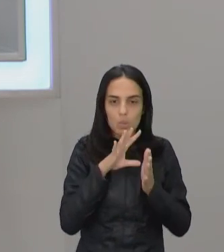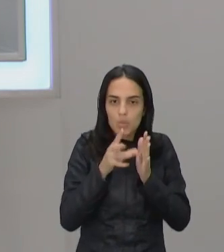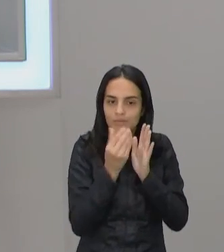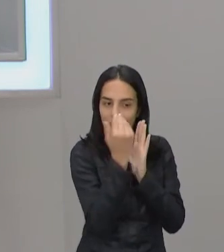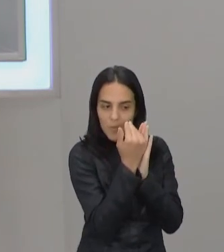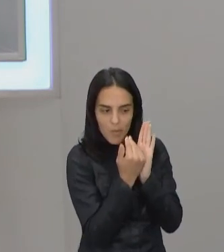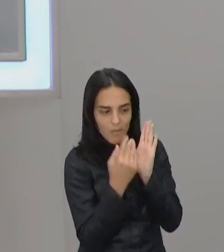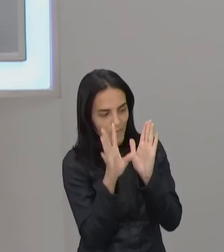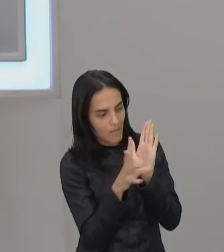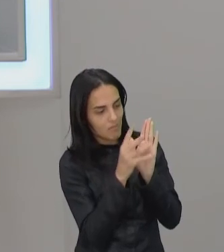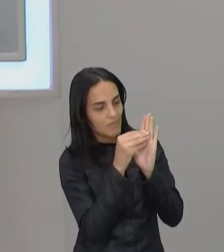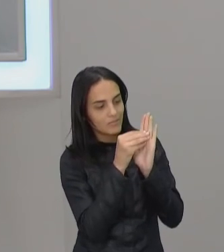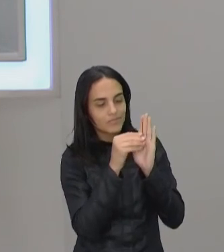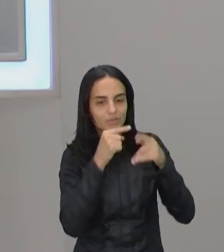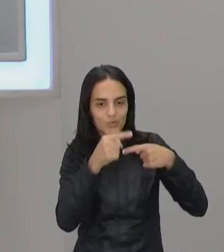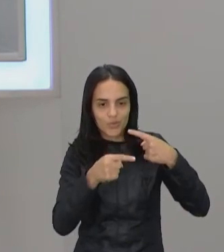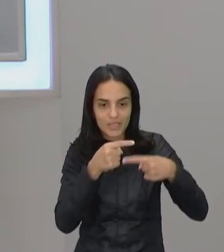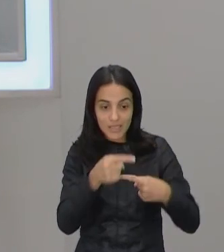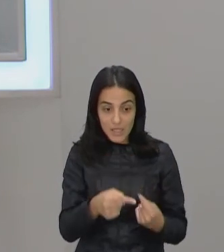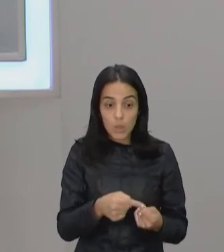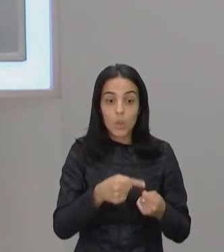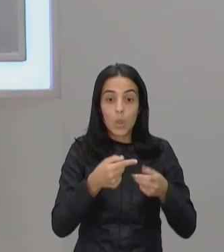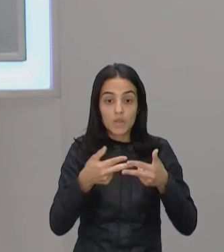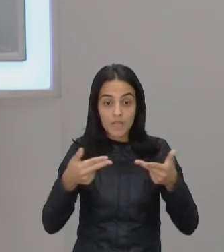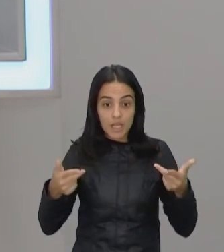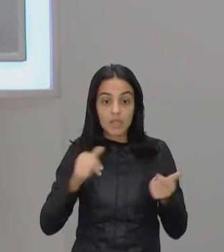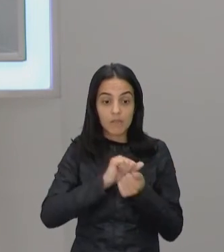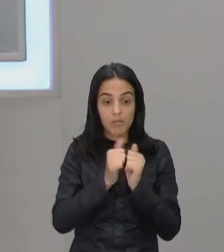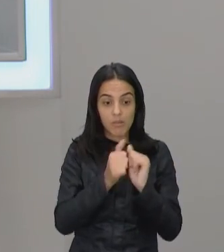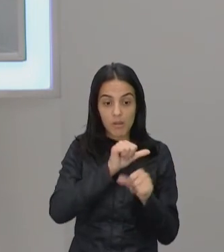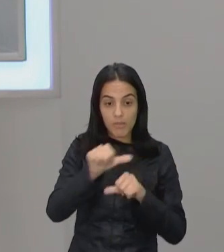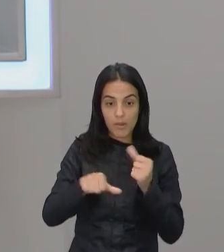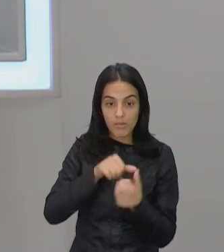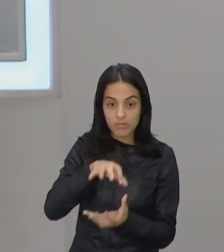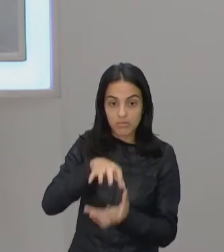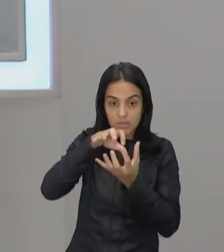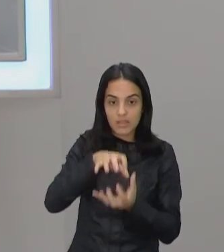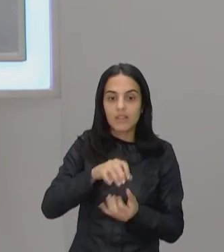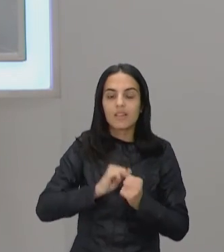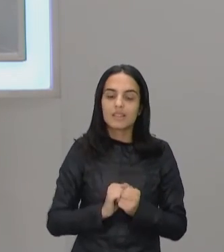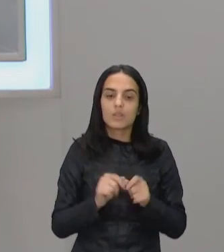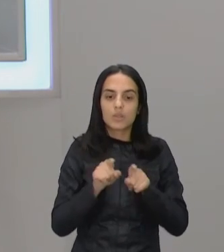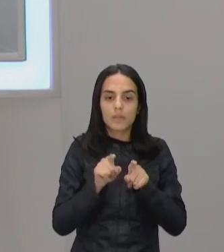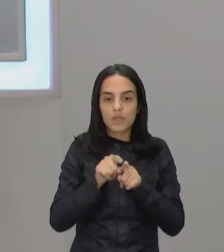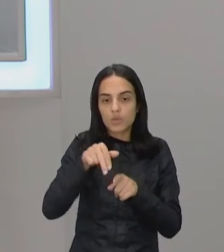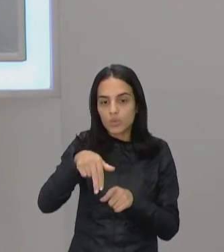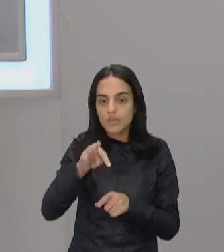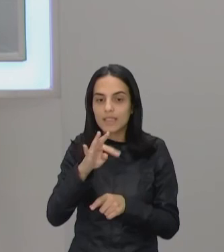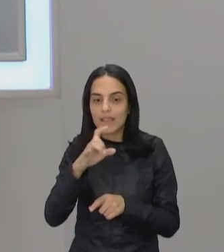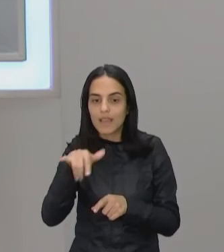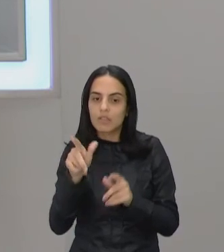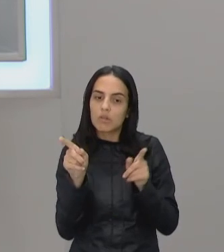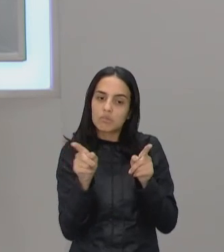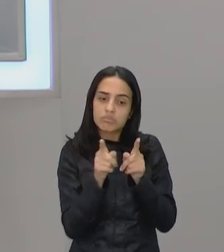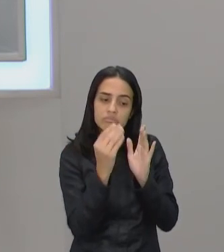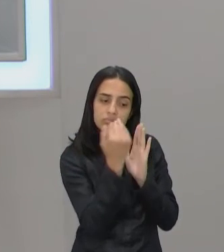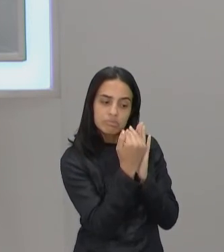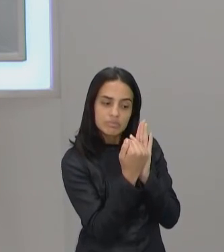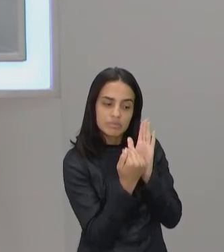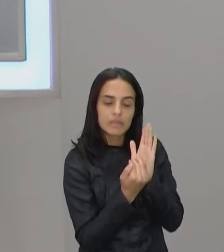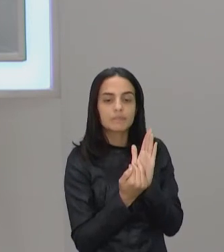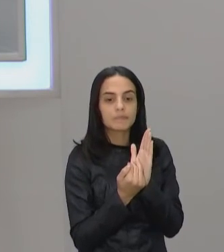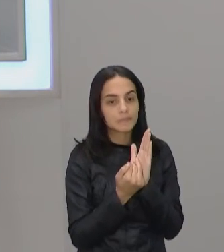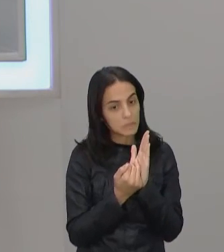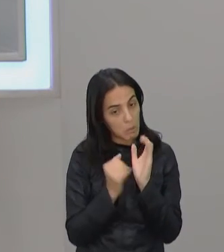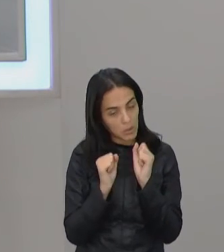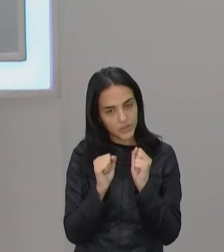catalogação do ciclo biogeoquímico e da transformação daquele elemento em nutriente. Então você pode criar um pequeno livretinho com isso